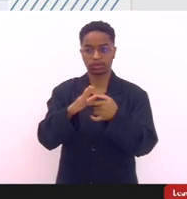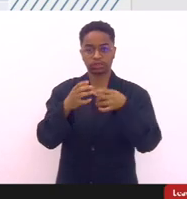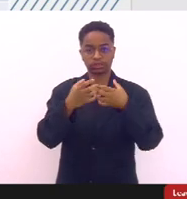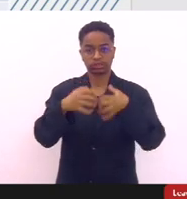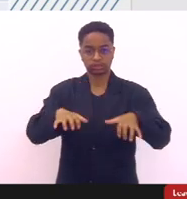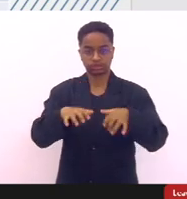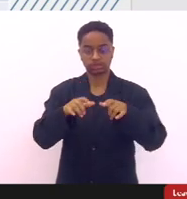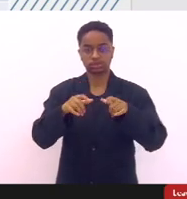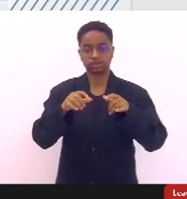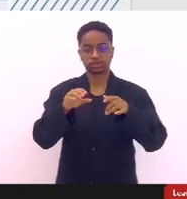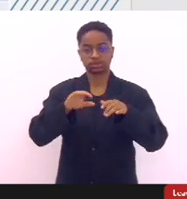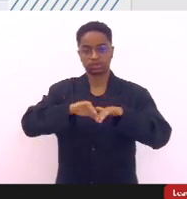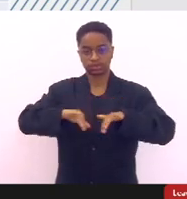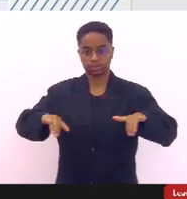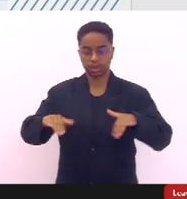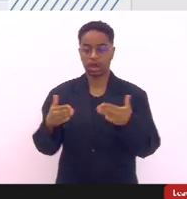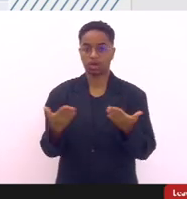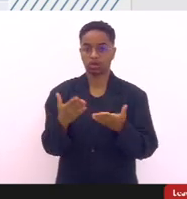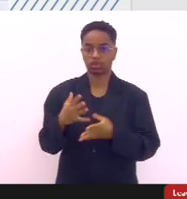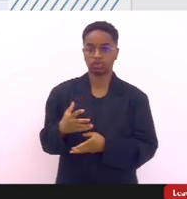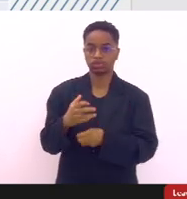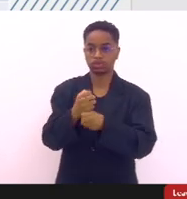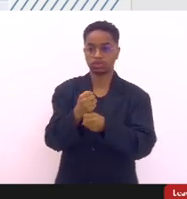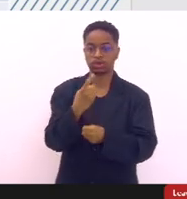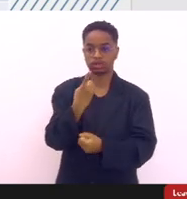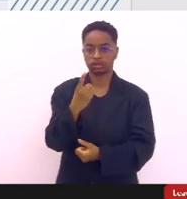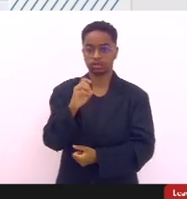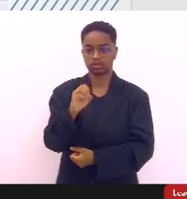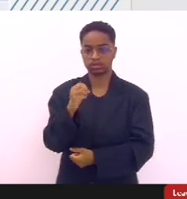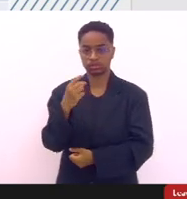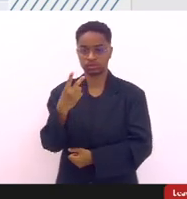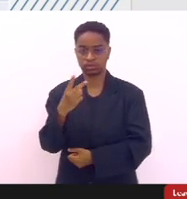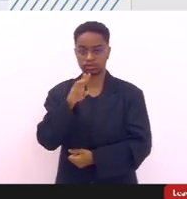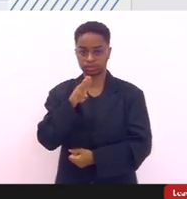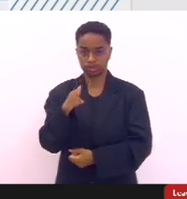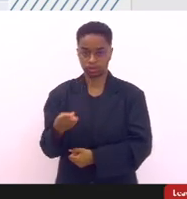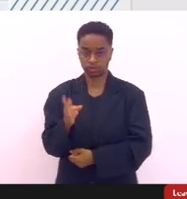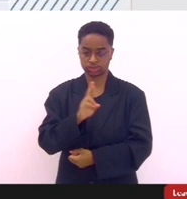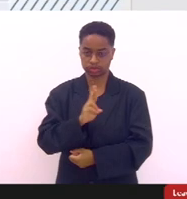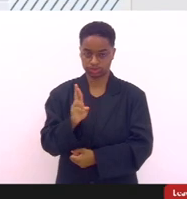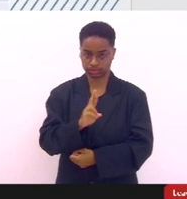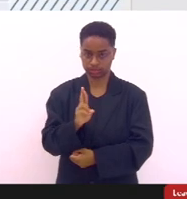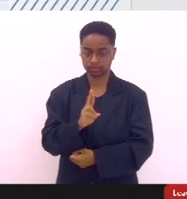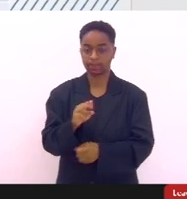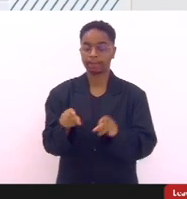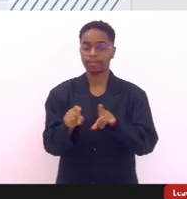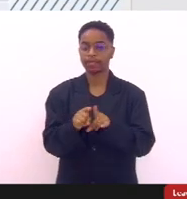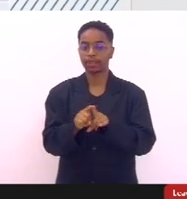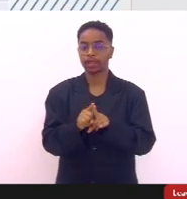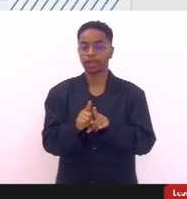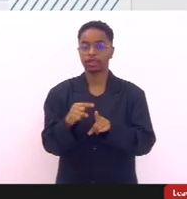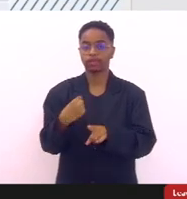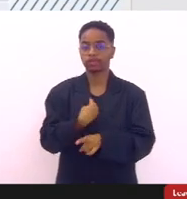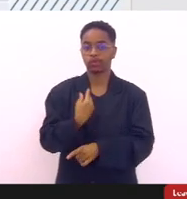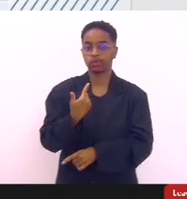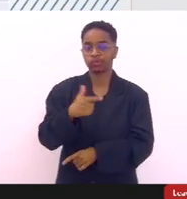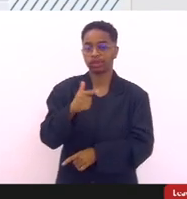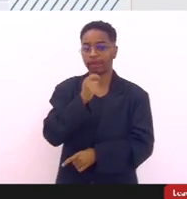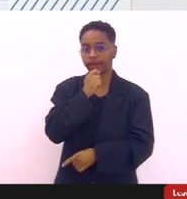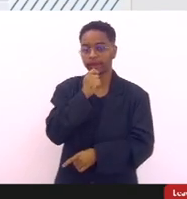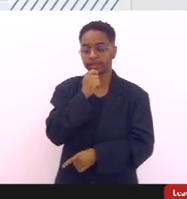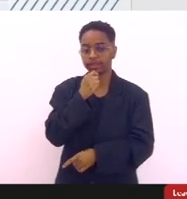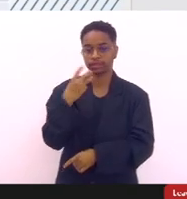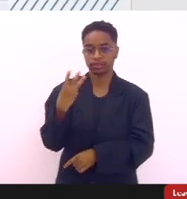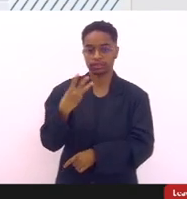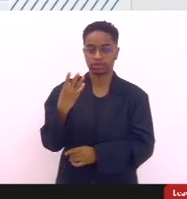gente tem, no total de pactuado, 102 milhões de reais. A gente ainda não tem o terceiro quadrimestre